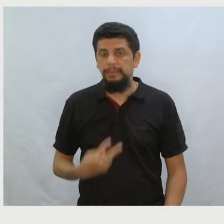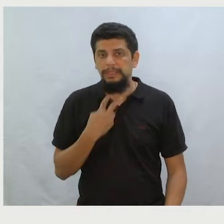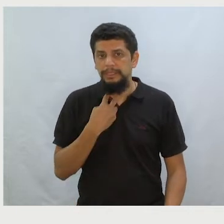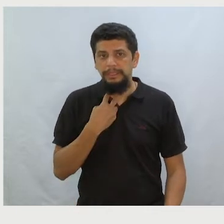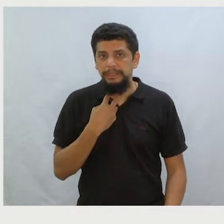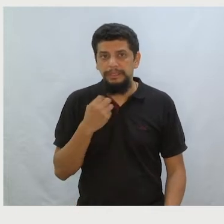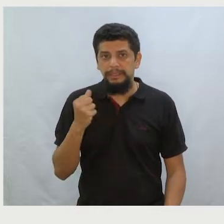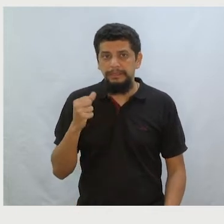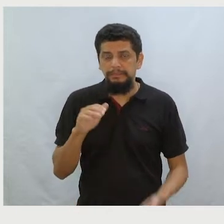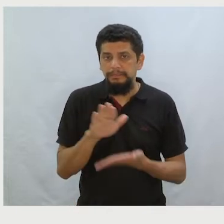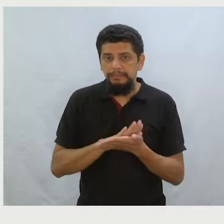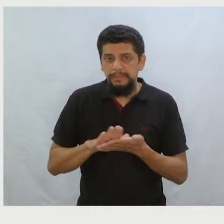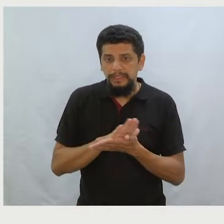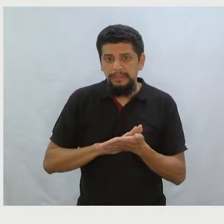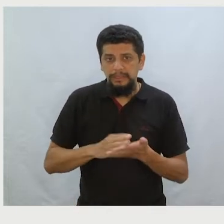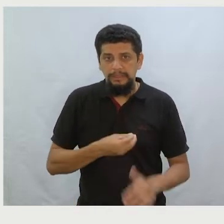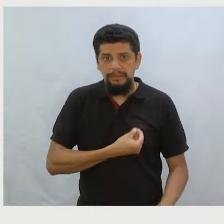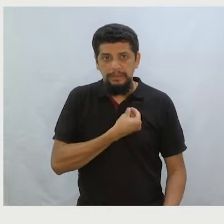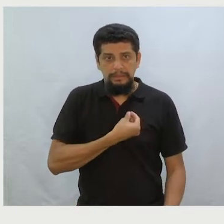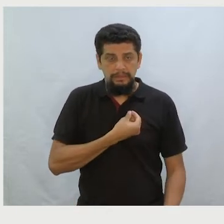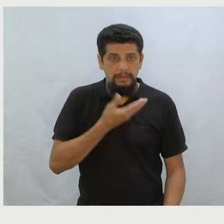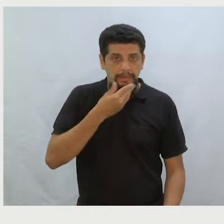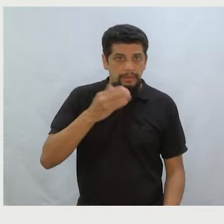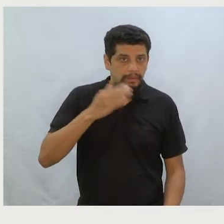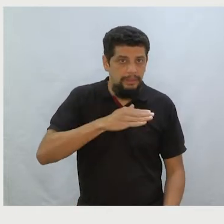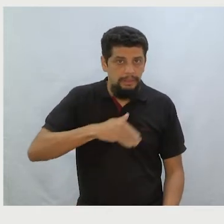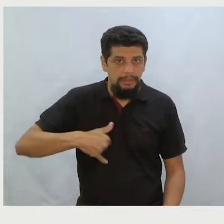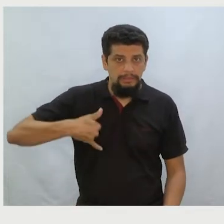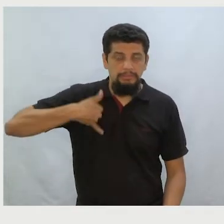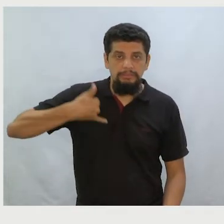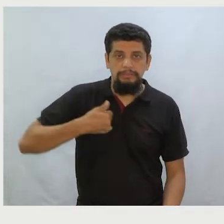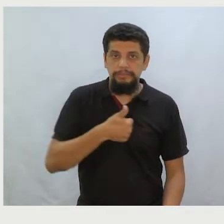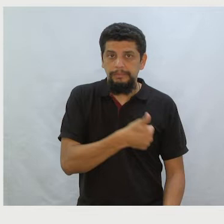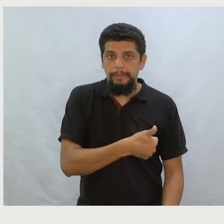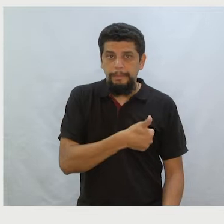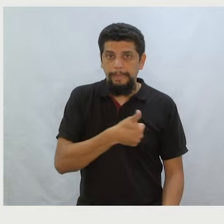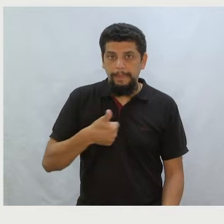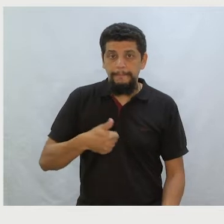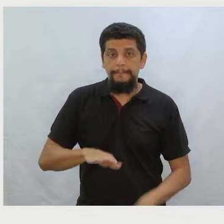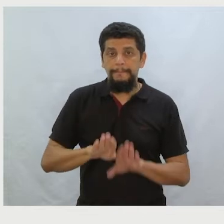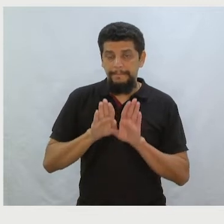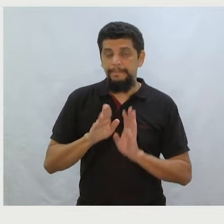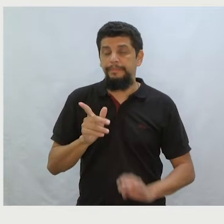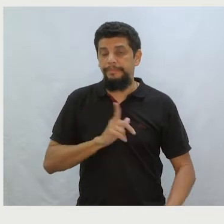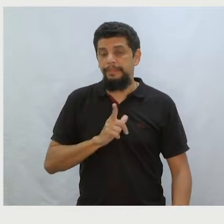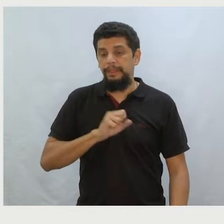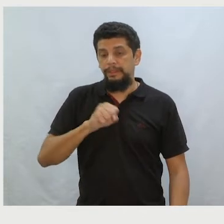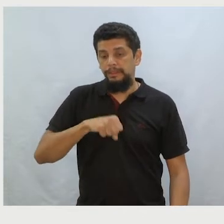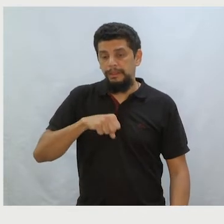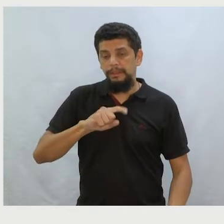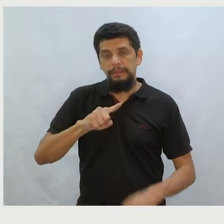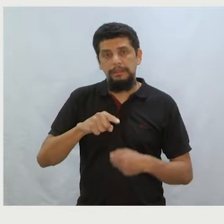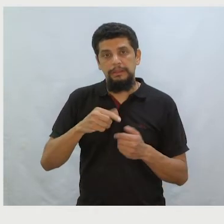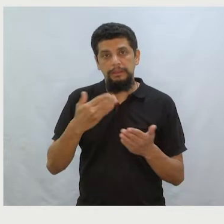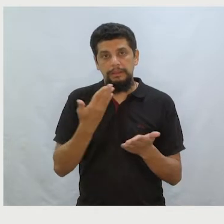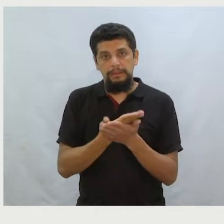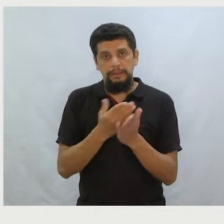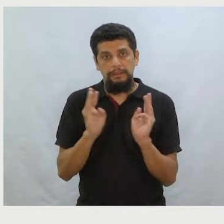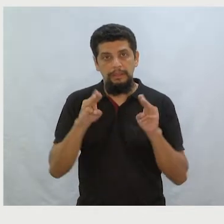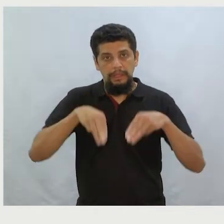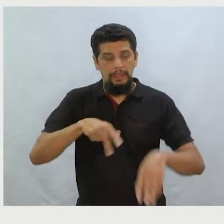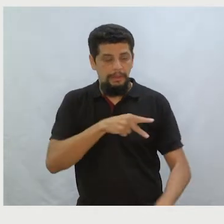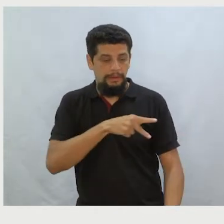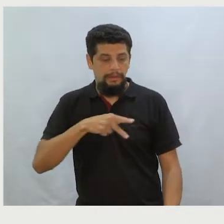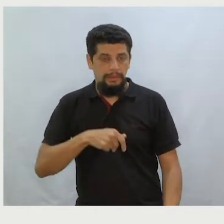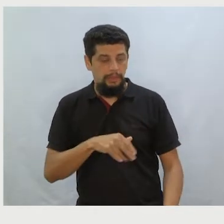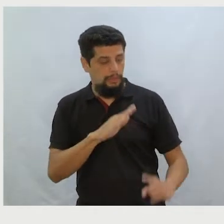existir nada pior do que isso na vida de um garoto de 11 anos mas existia no final da aula